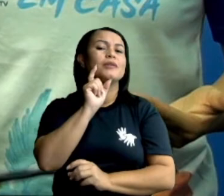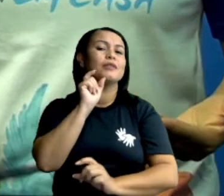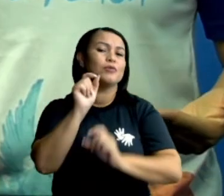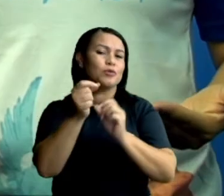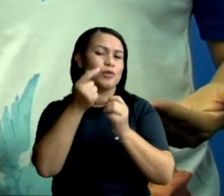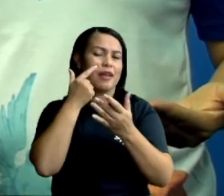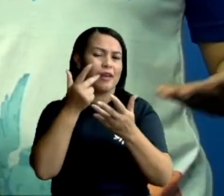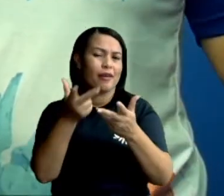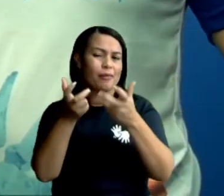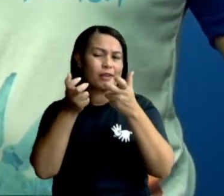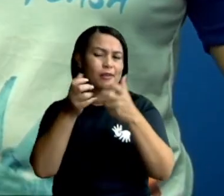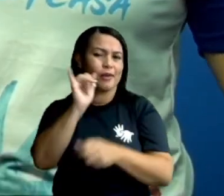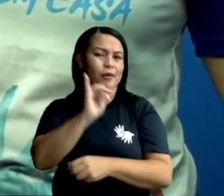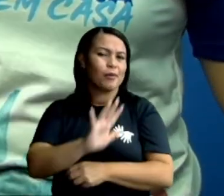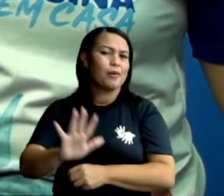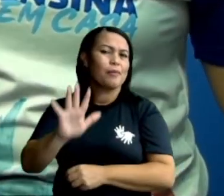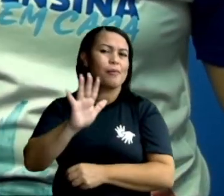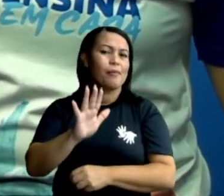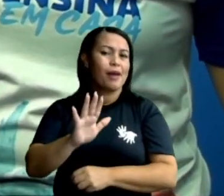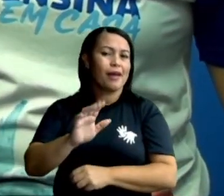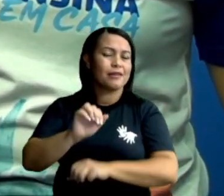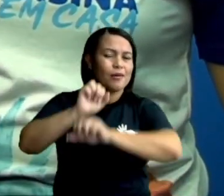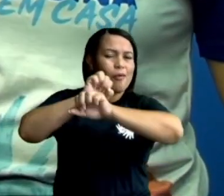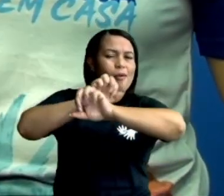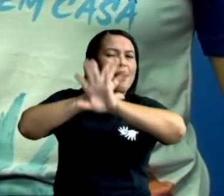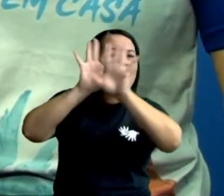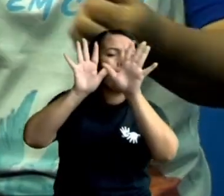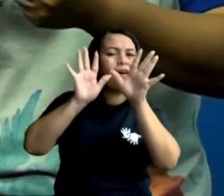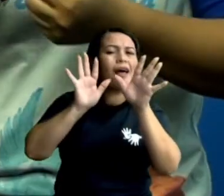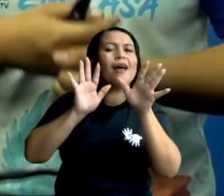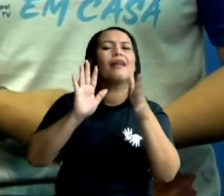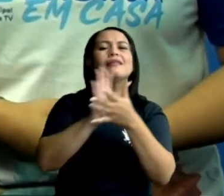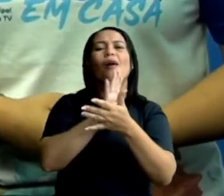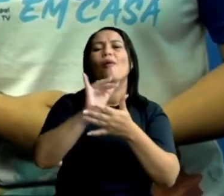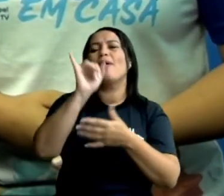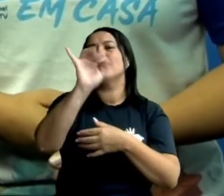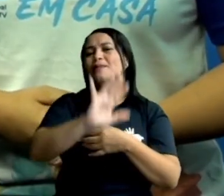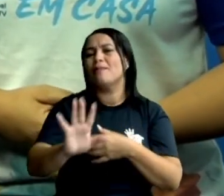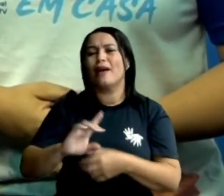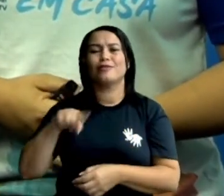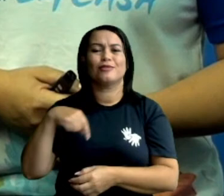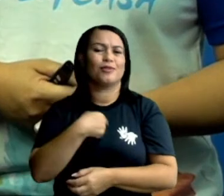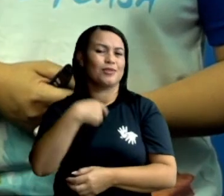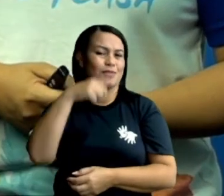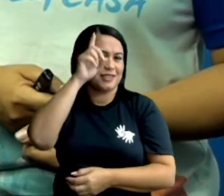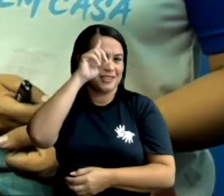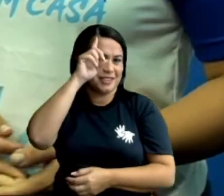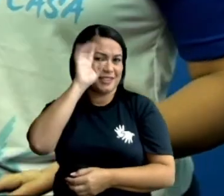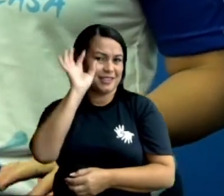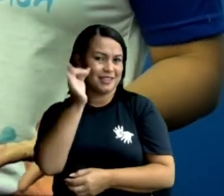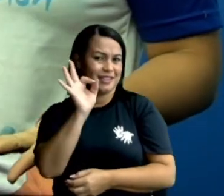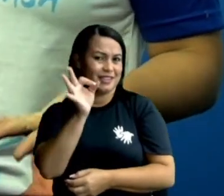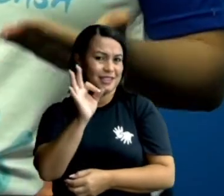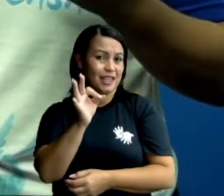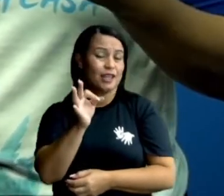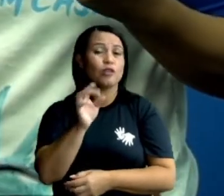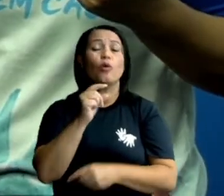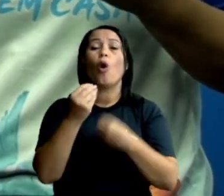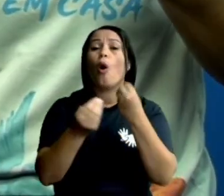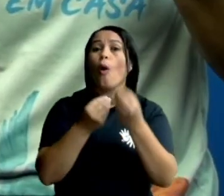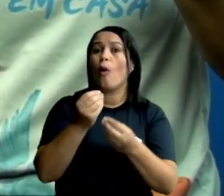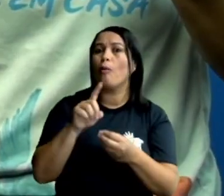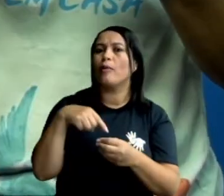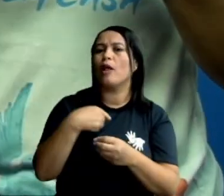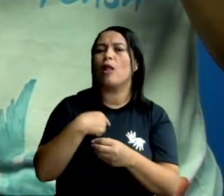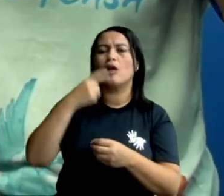enxergar com mais clareza nossas queridas figuras geométricas em nosso dia a dia, tá certo? Fazendo com que